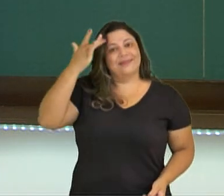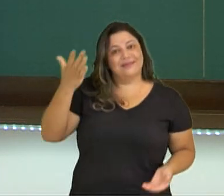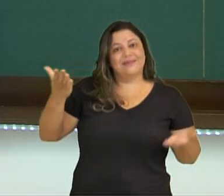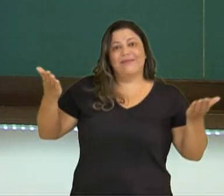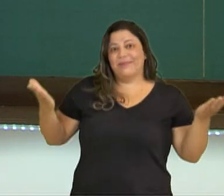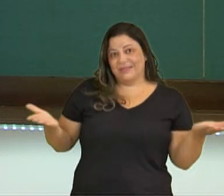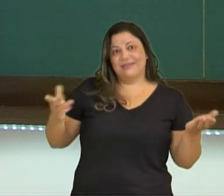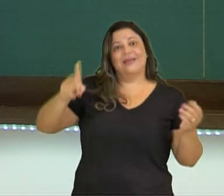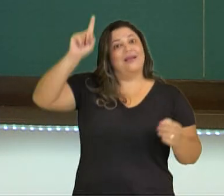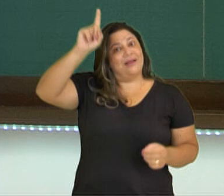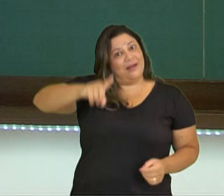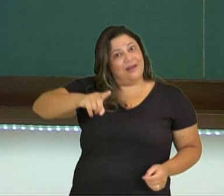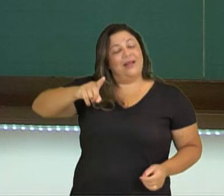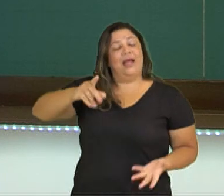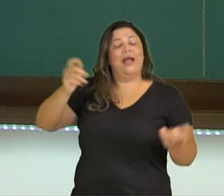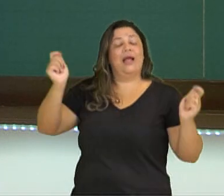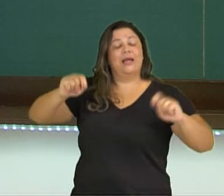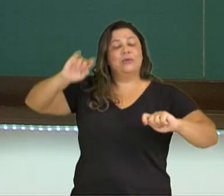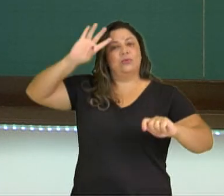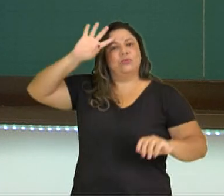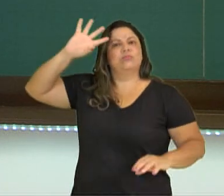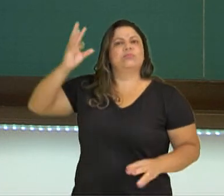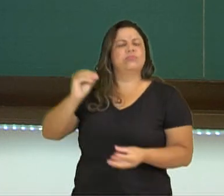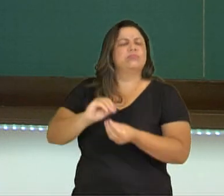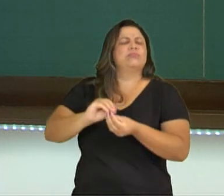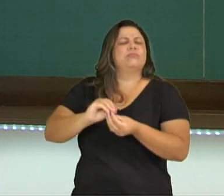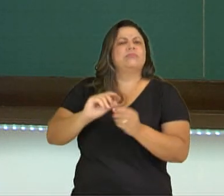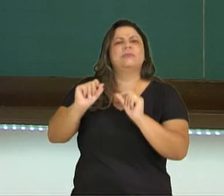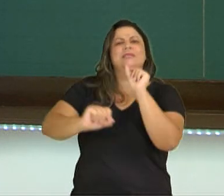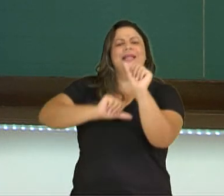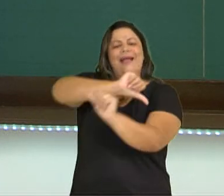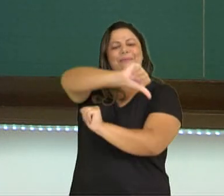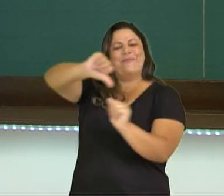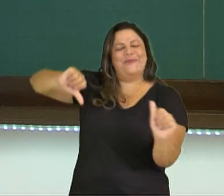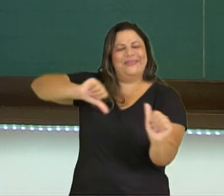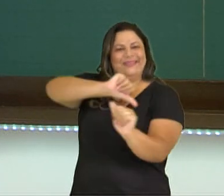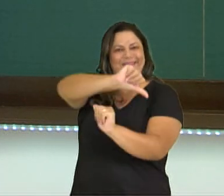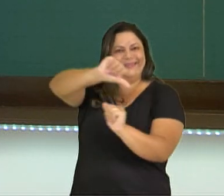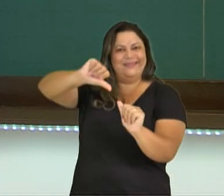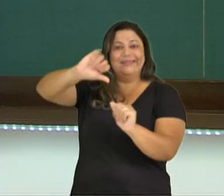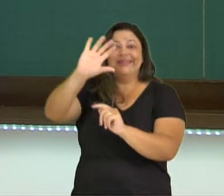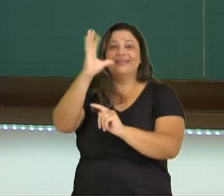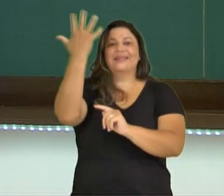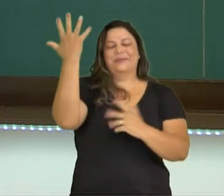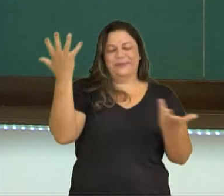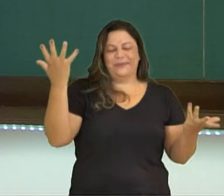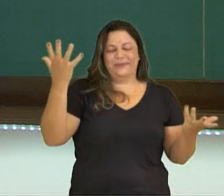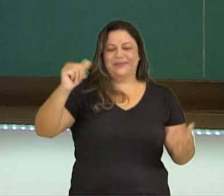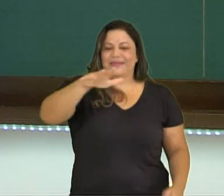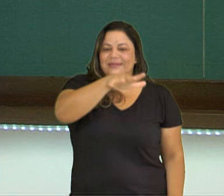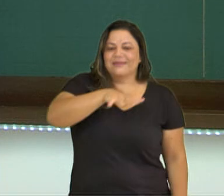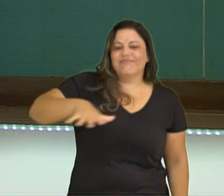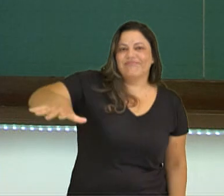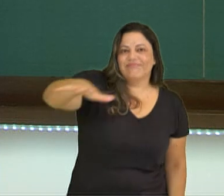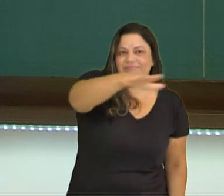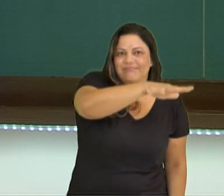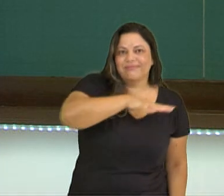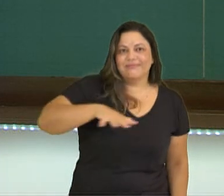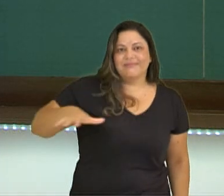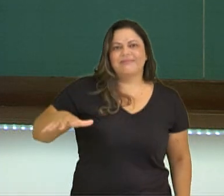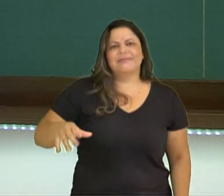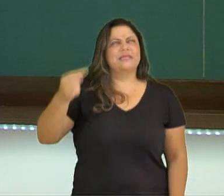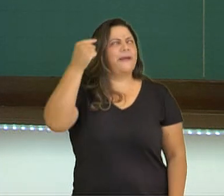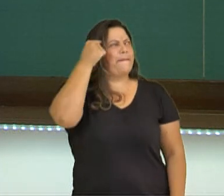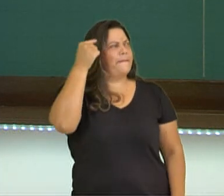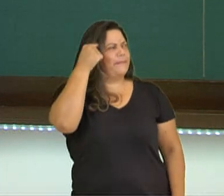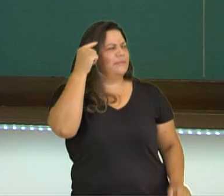vai resultar nas mudanças que acontecem no espaço geográfico. Então, vamos pensar juntos ali, né? O